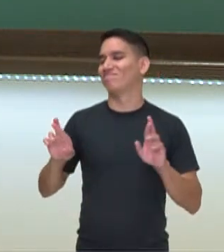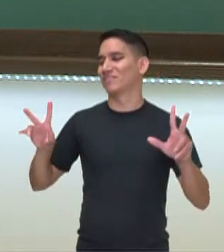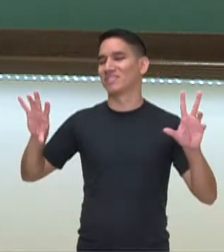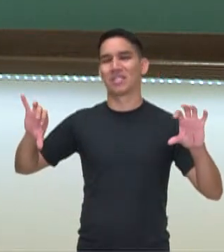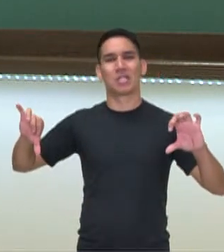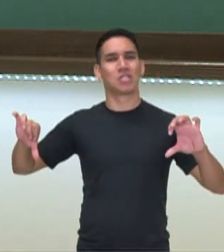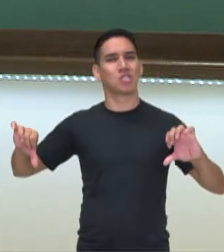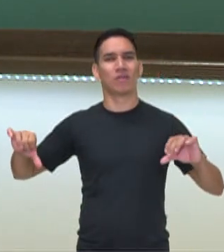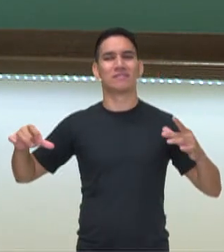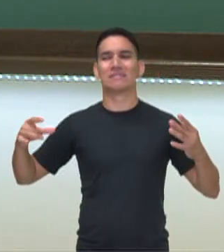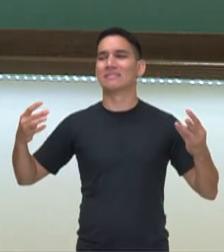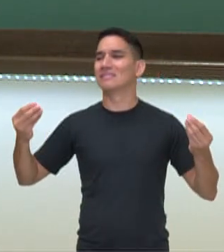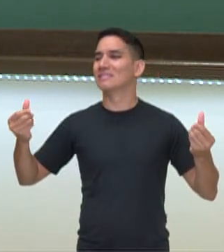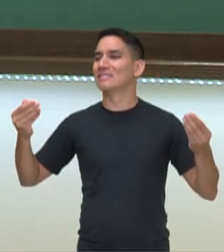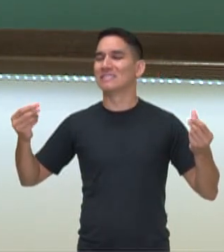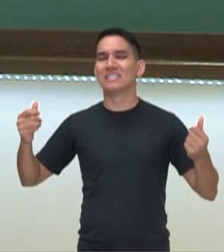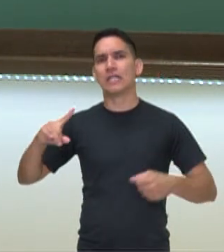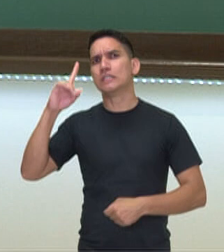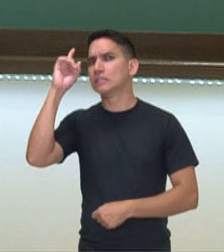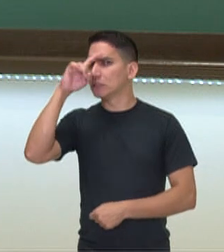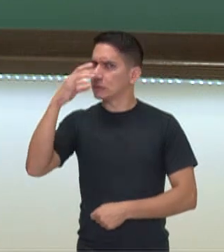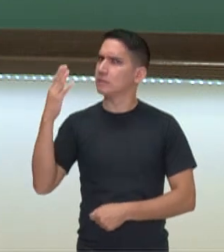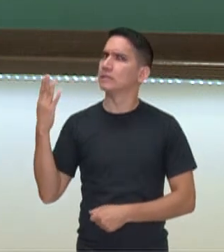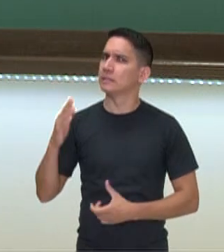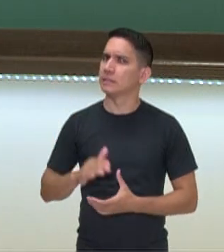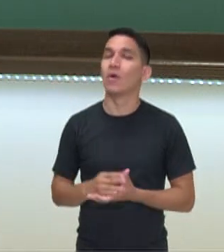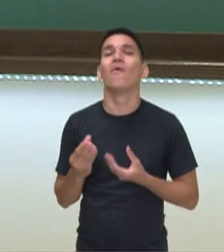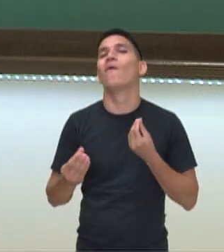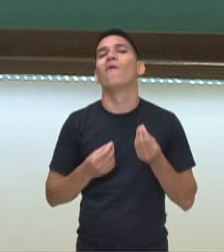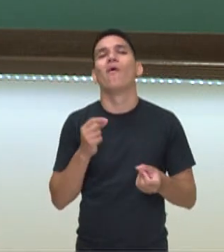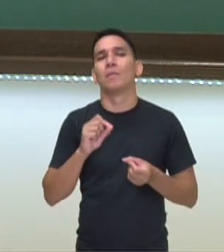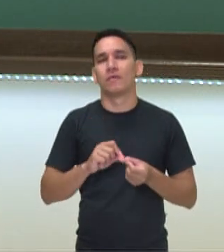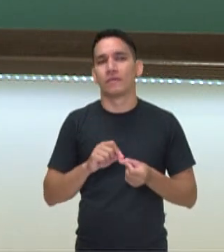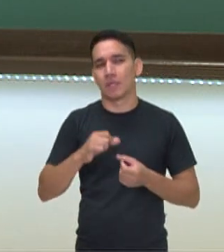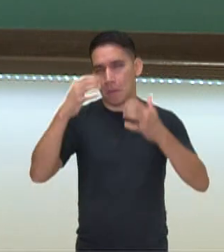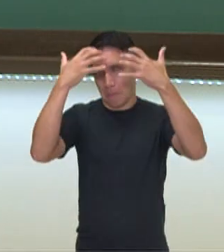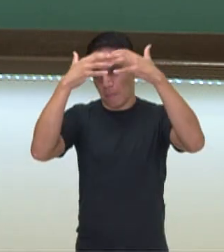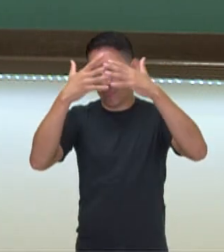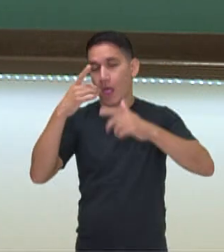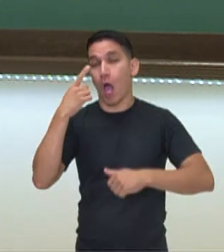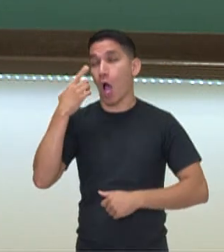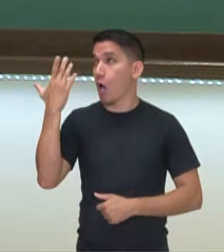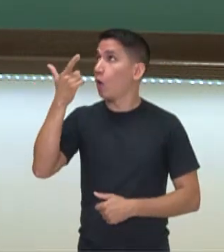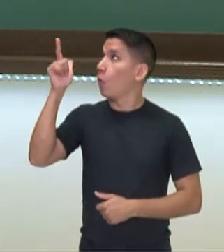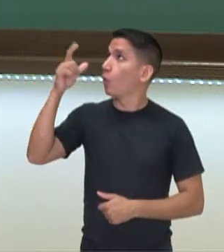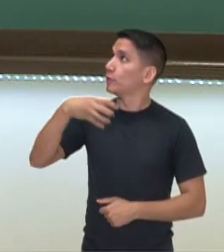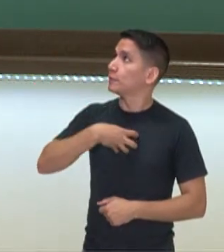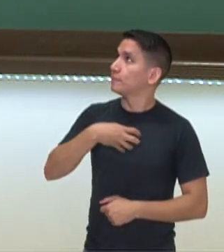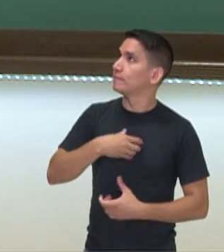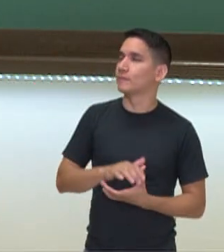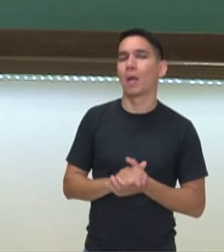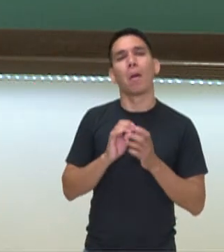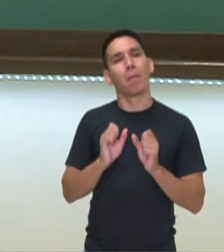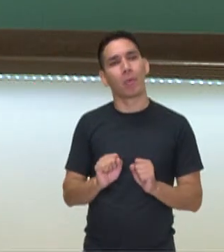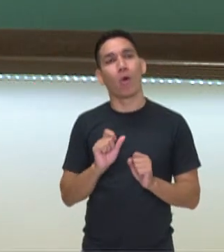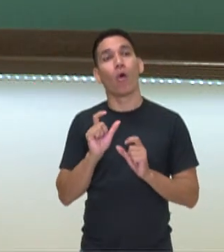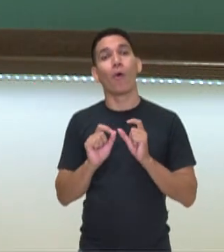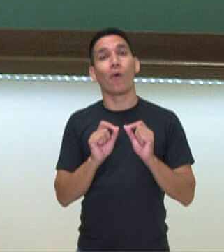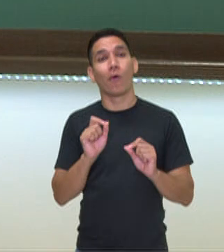9. Nossa, professora, esse aqui tá difícil, hein? Como é que a gente vai pensar? Ah, olha lá, eu posso